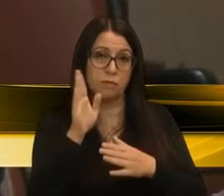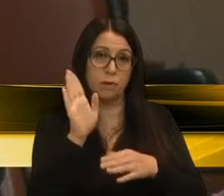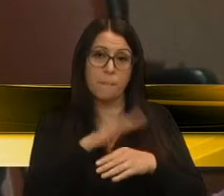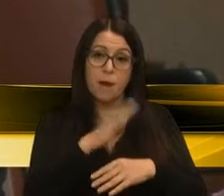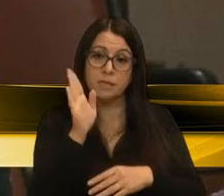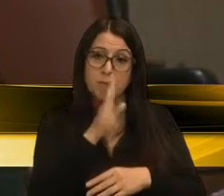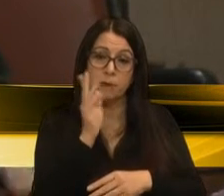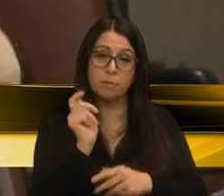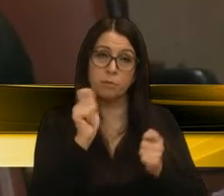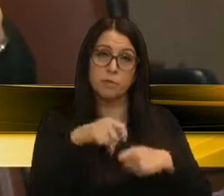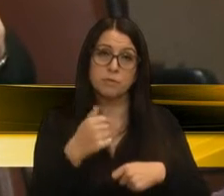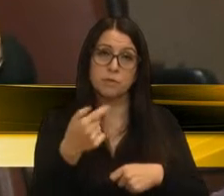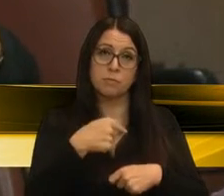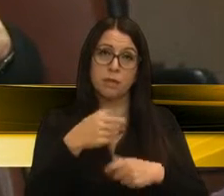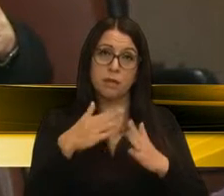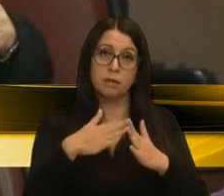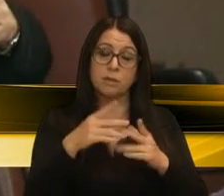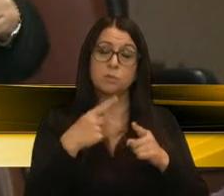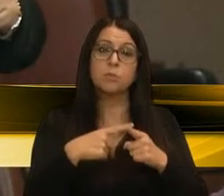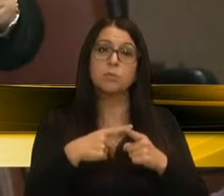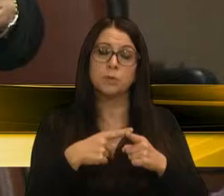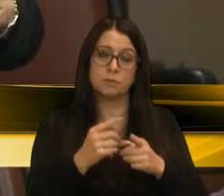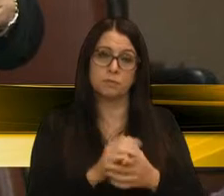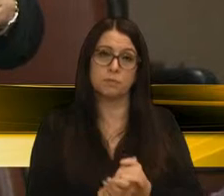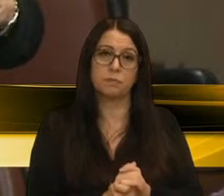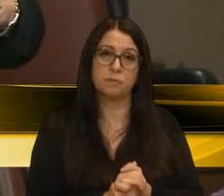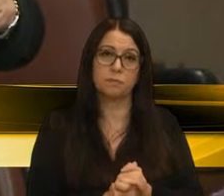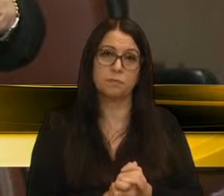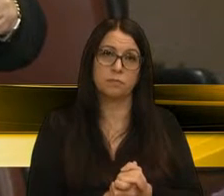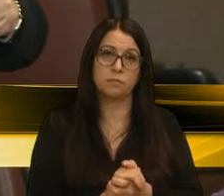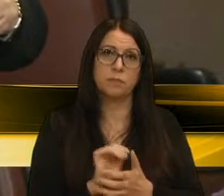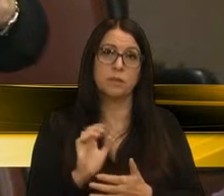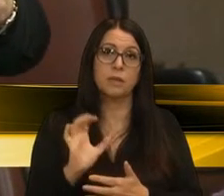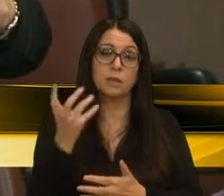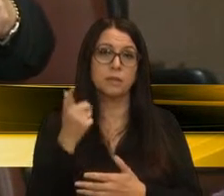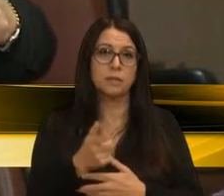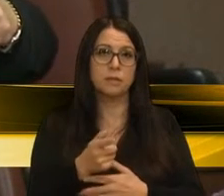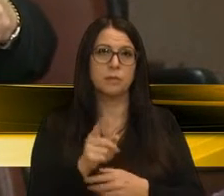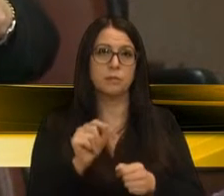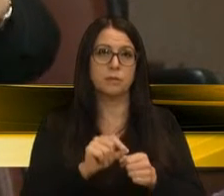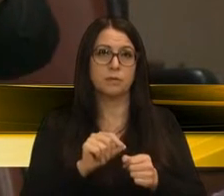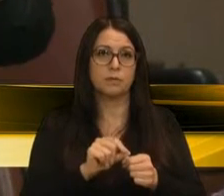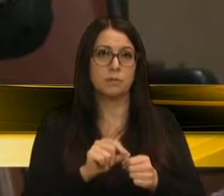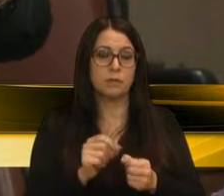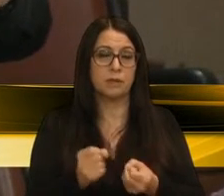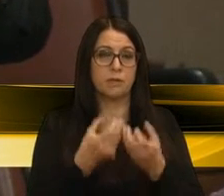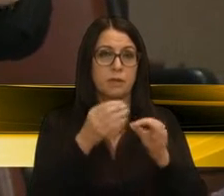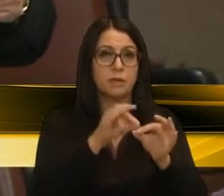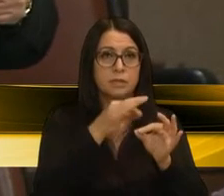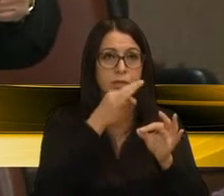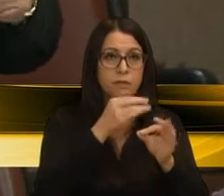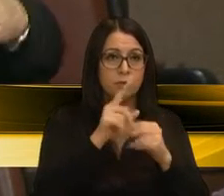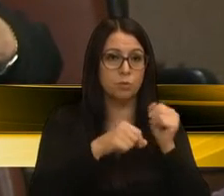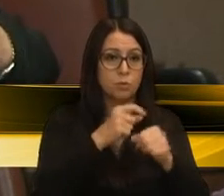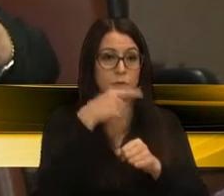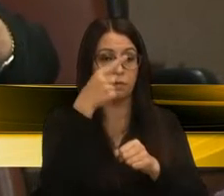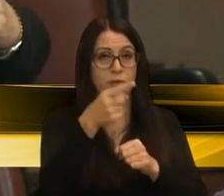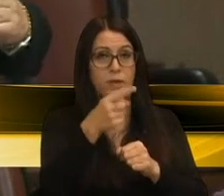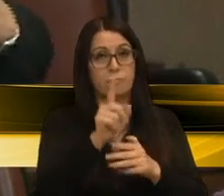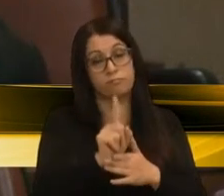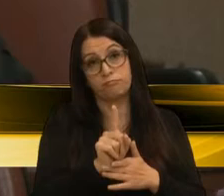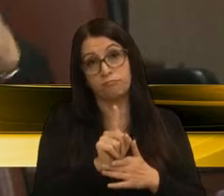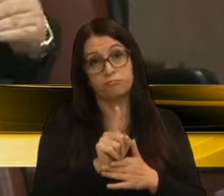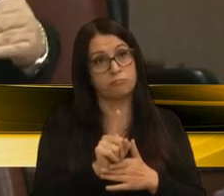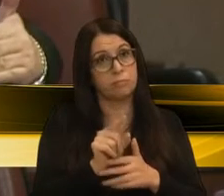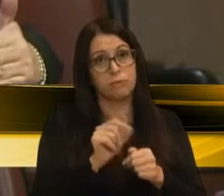possível para casa, porque a decisão pela realização da festa da uva do ano que vem, ela tem que